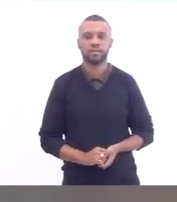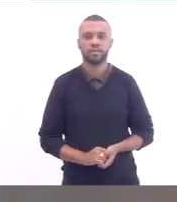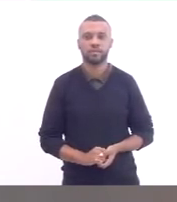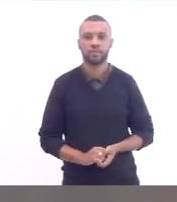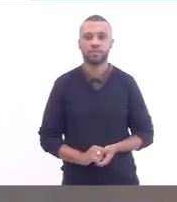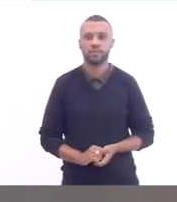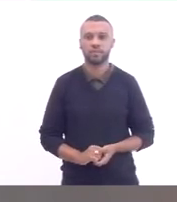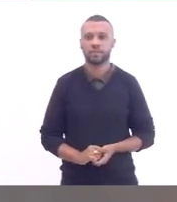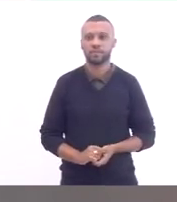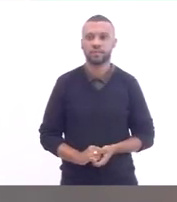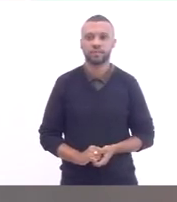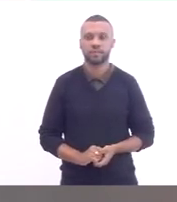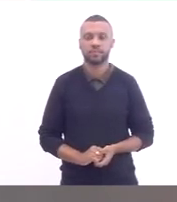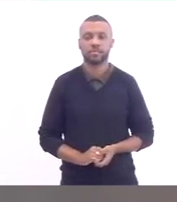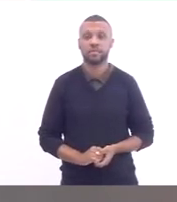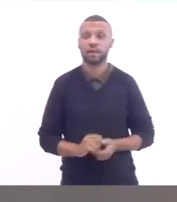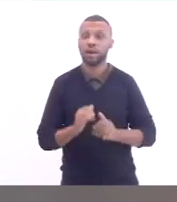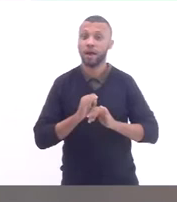Está faltando ainda.